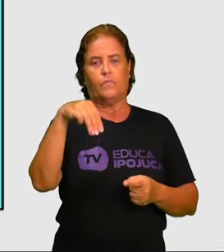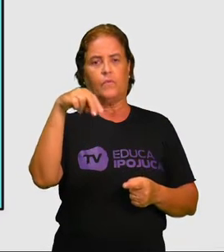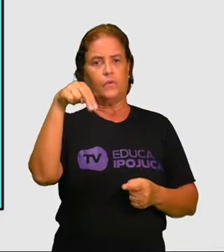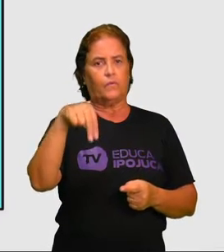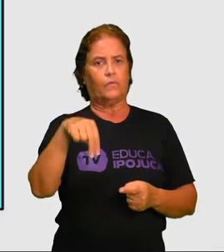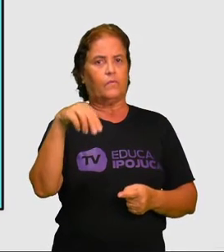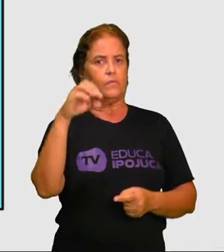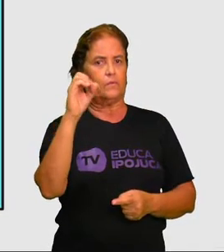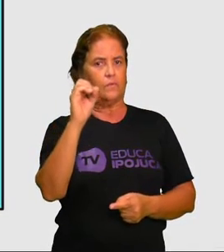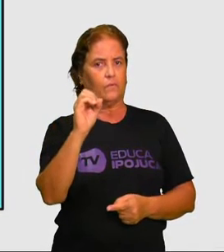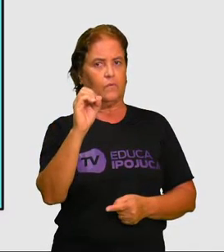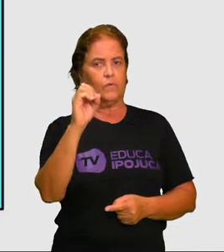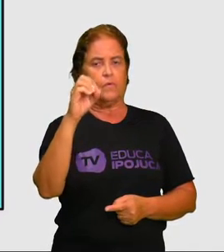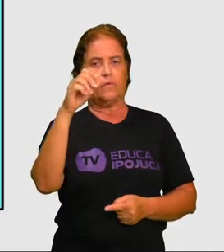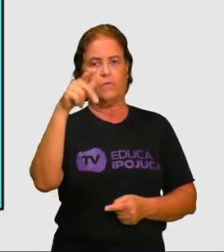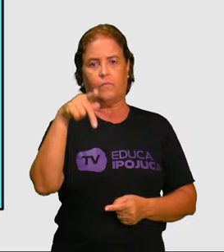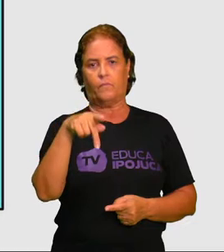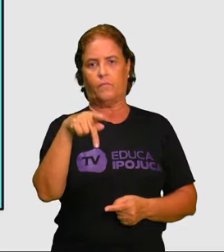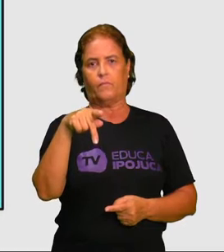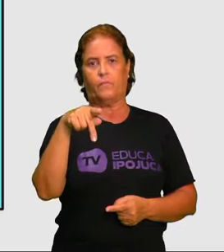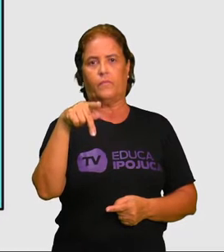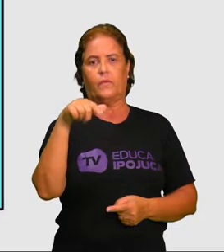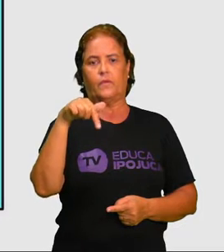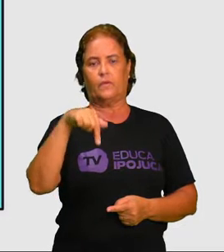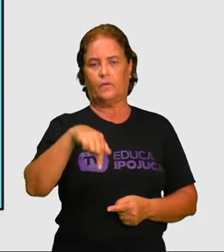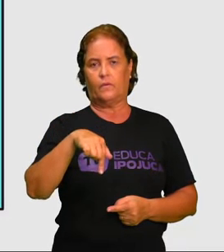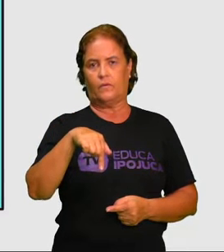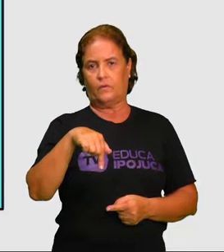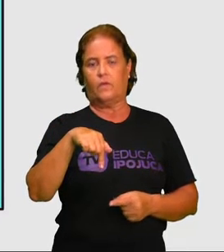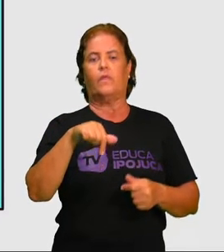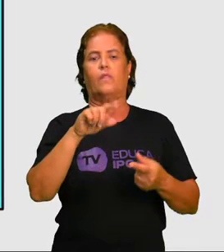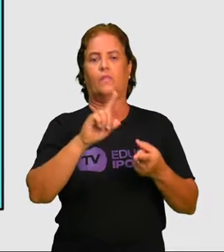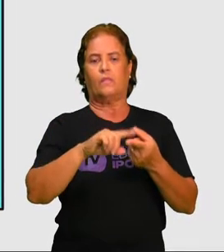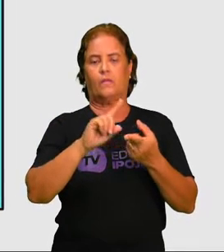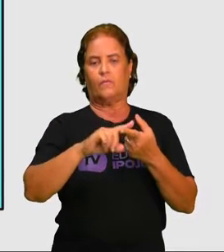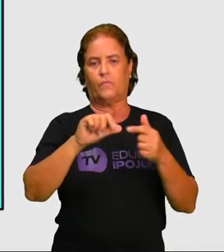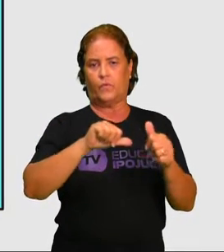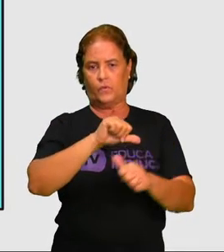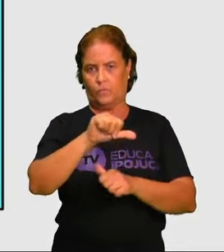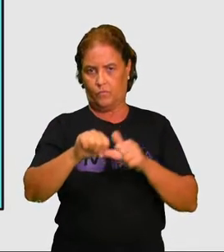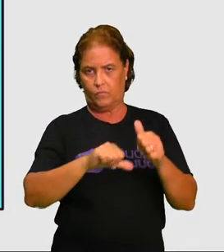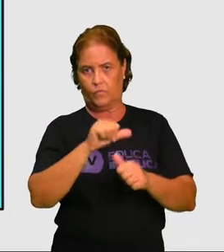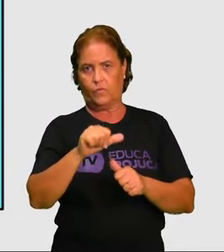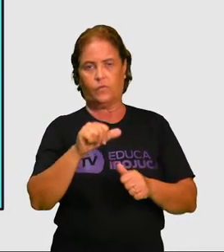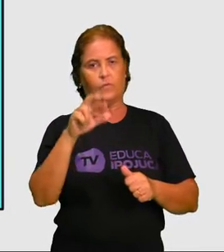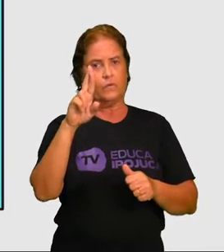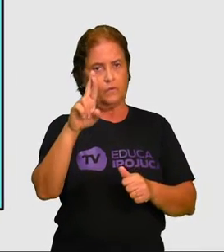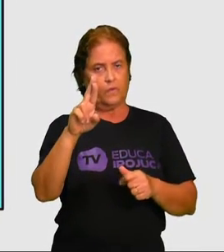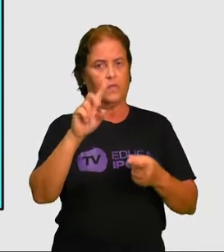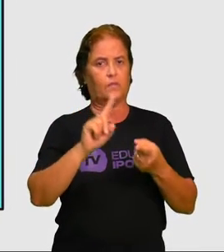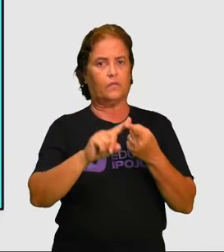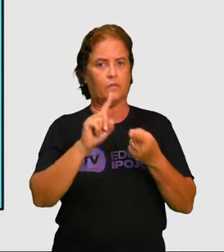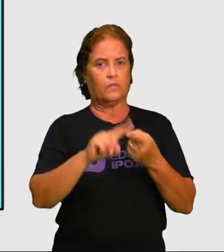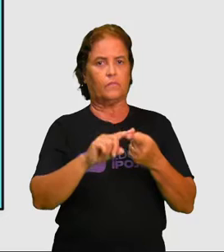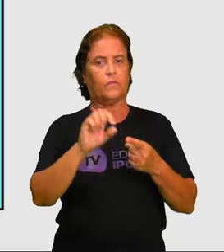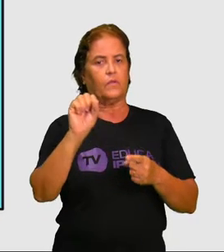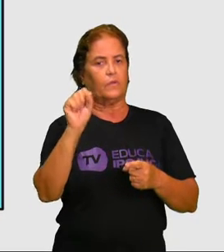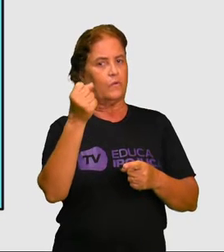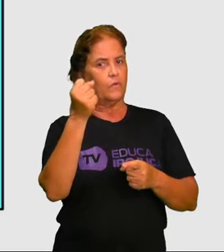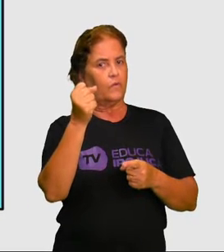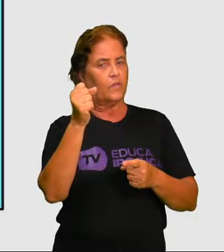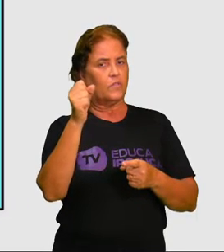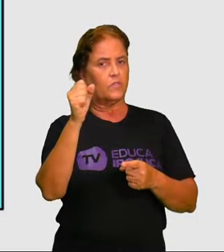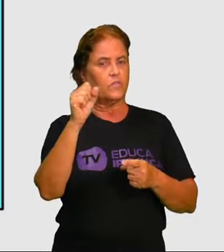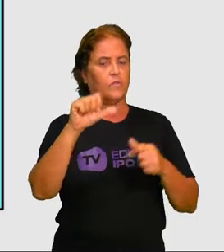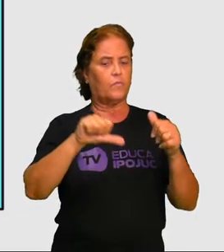o m o m o o p o que há uma mudança o r